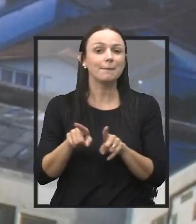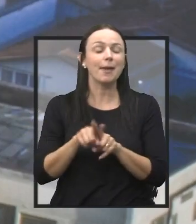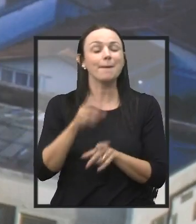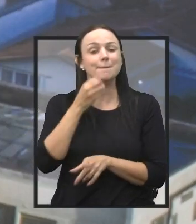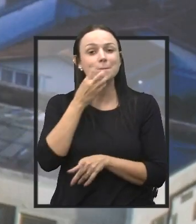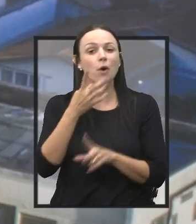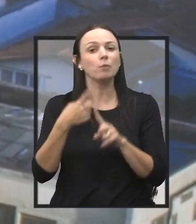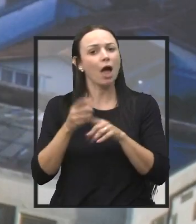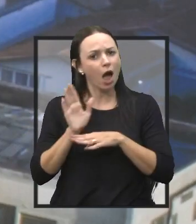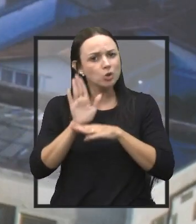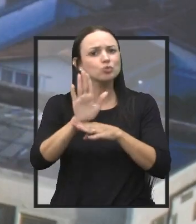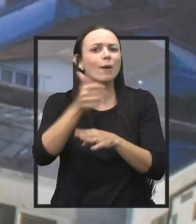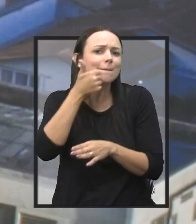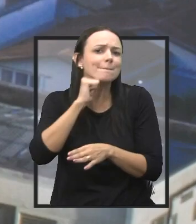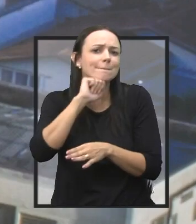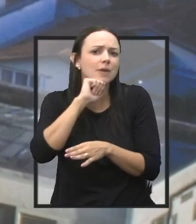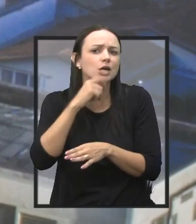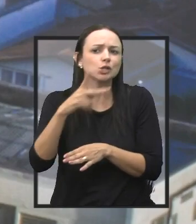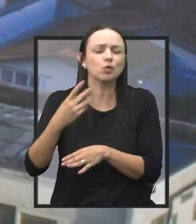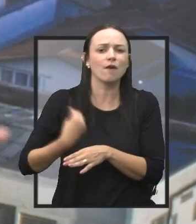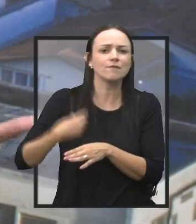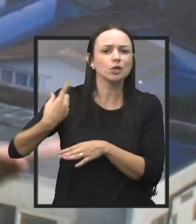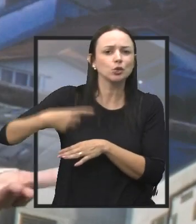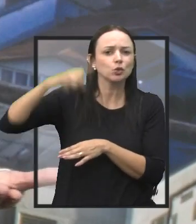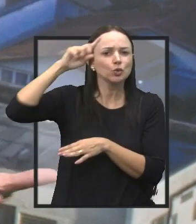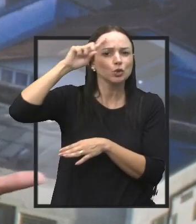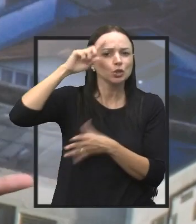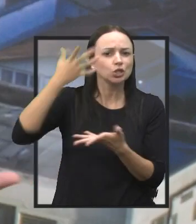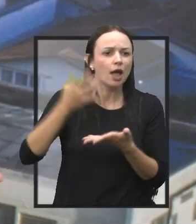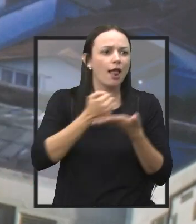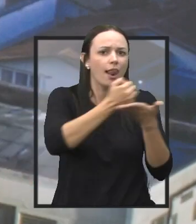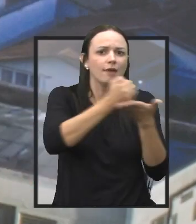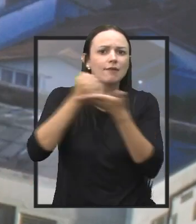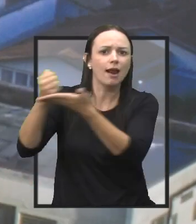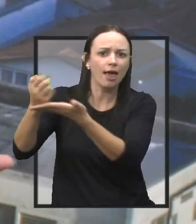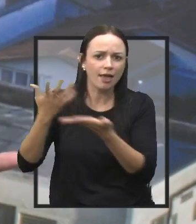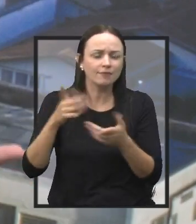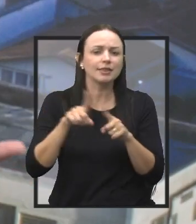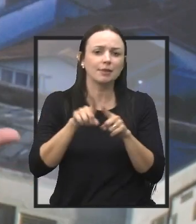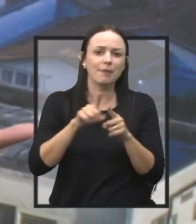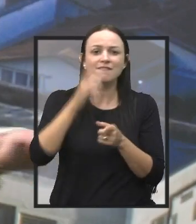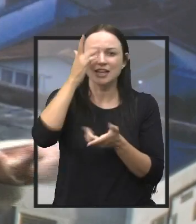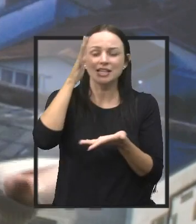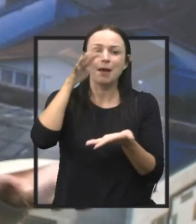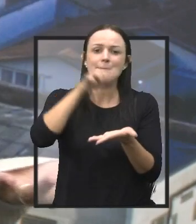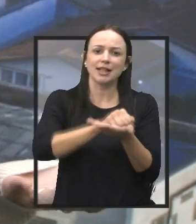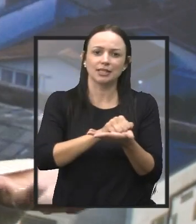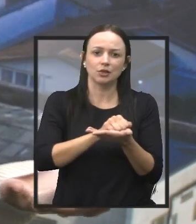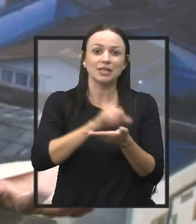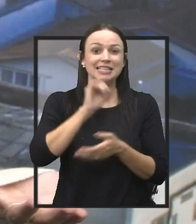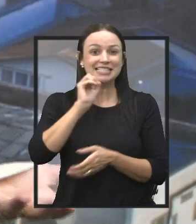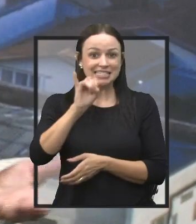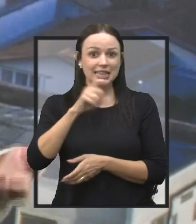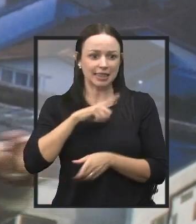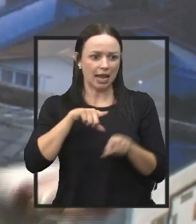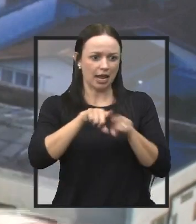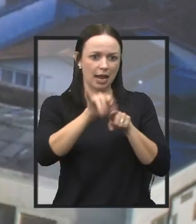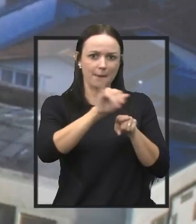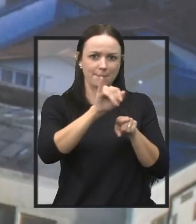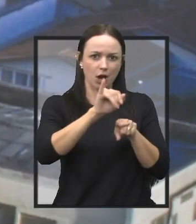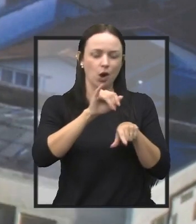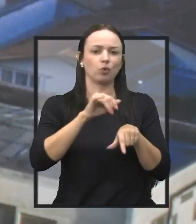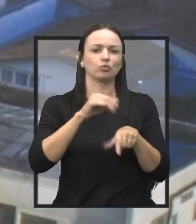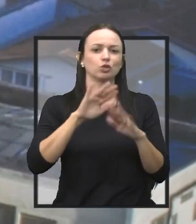ajudar essas mães na rotina familiar e facilitar o processo da matrícula. Se tem irmãos na mesma idade escolar,